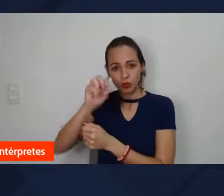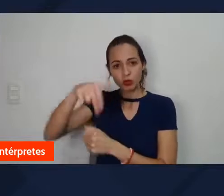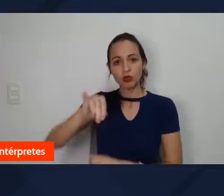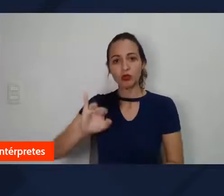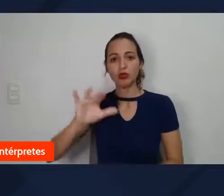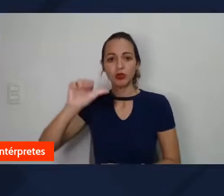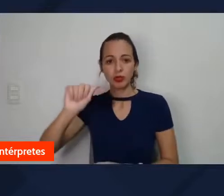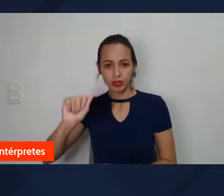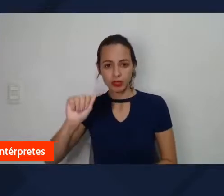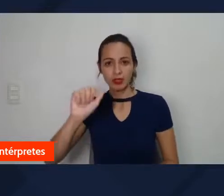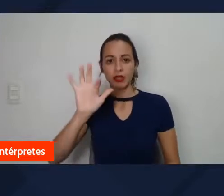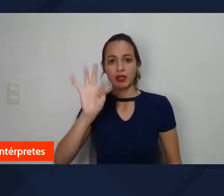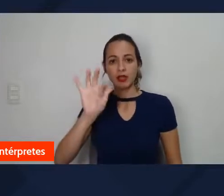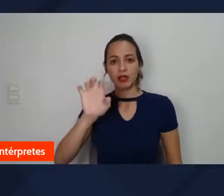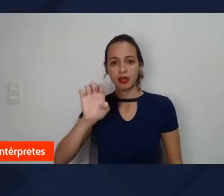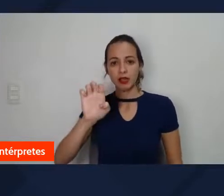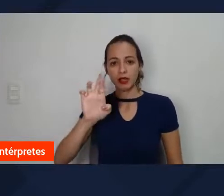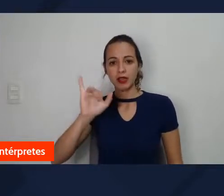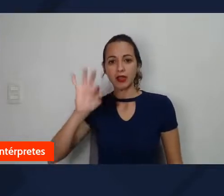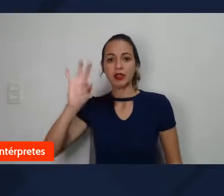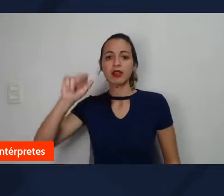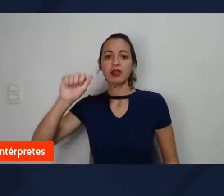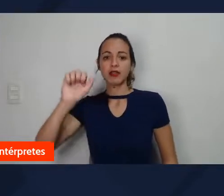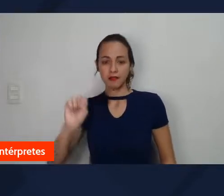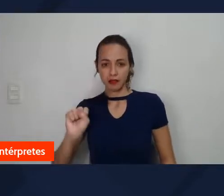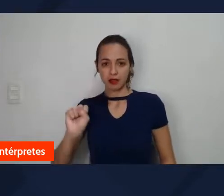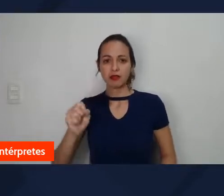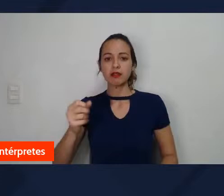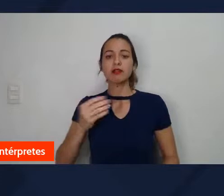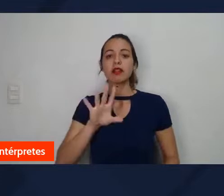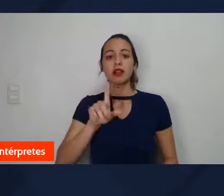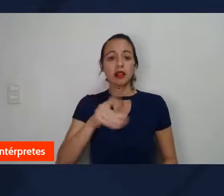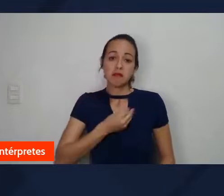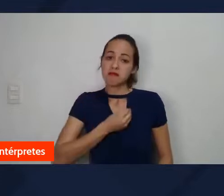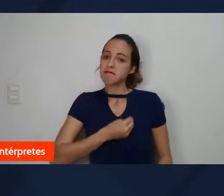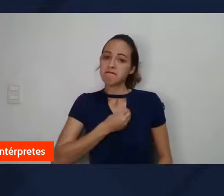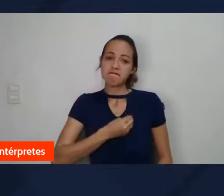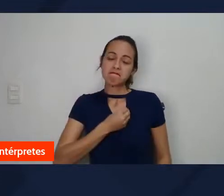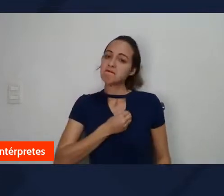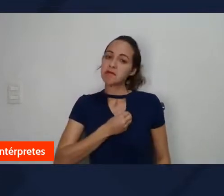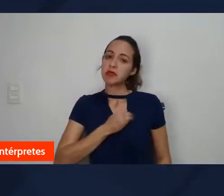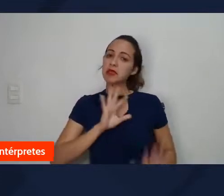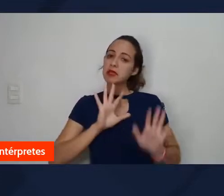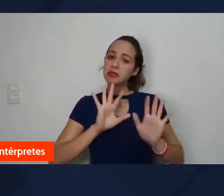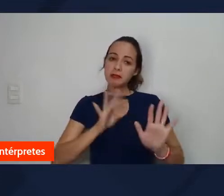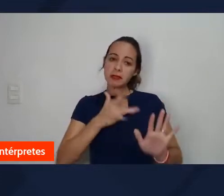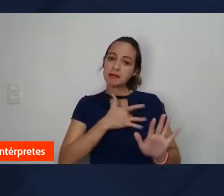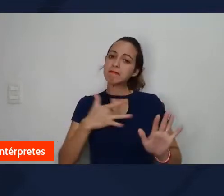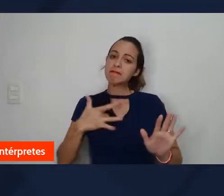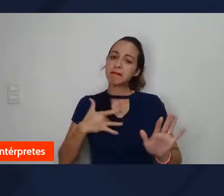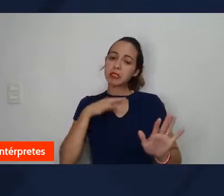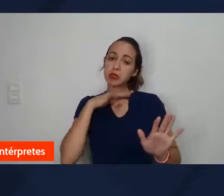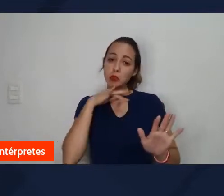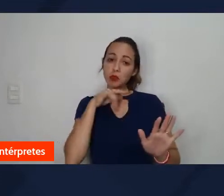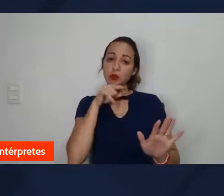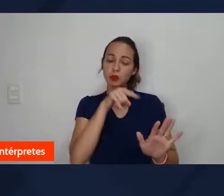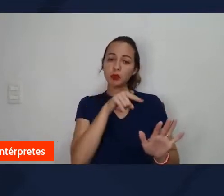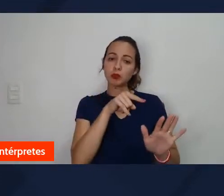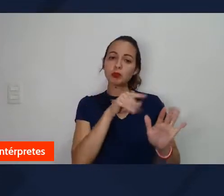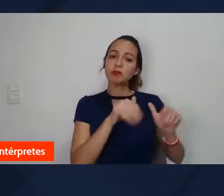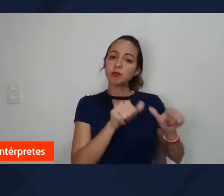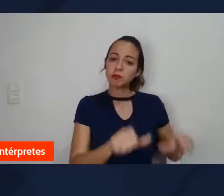Nacional pelo Direito à Educação, que, mesmo não estando presente fisicamente, está irmanada com os